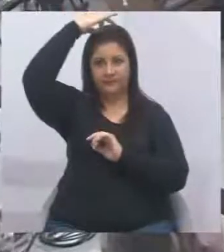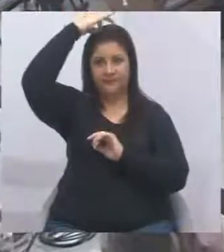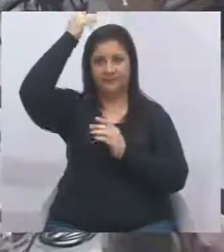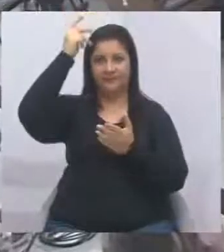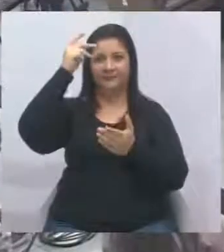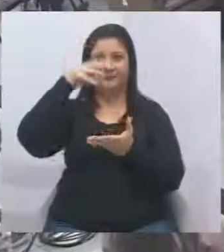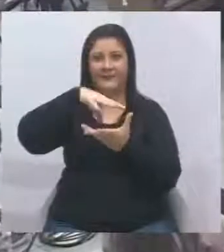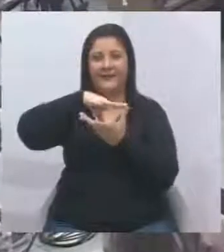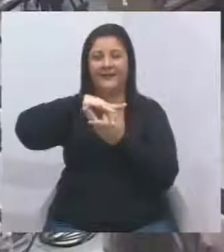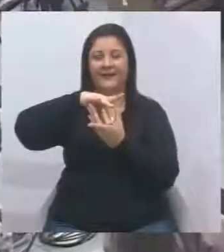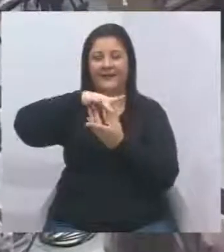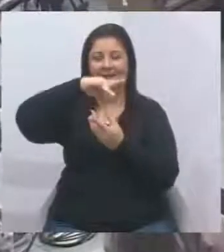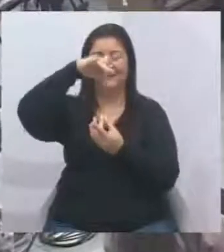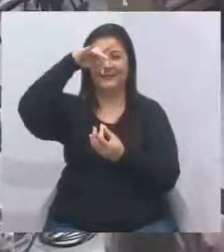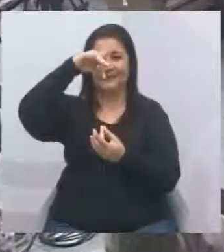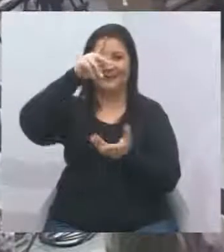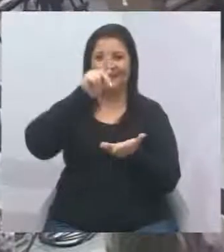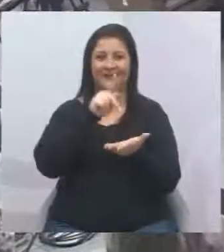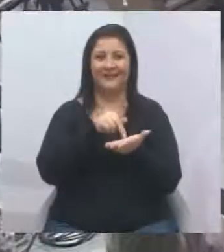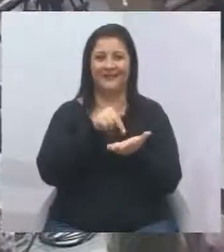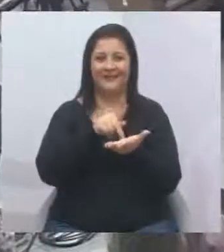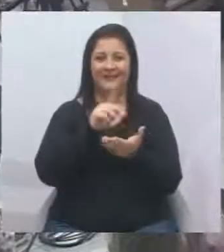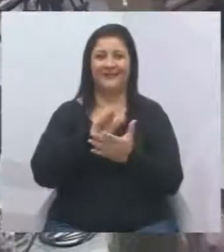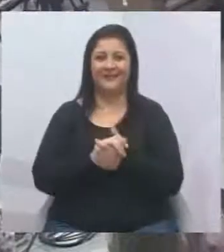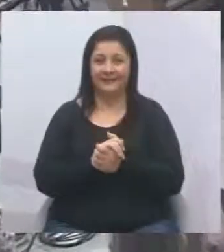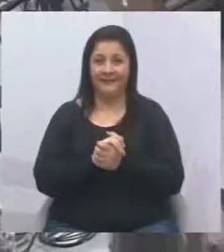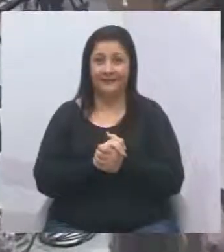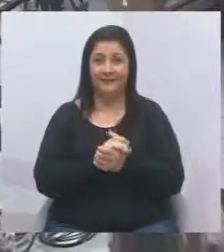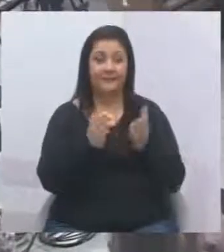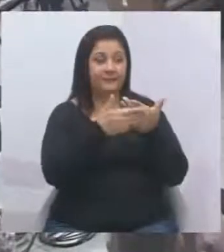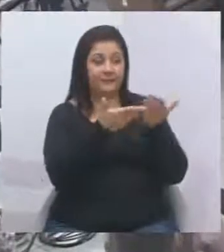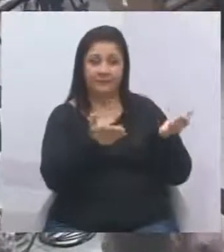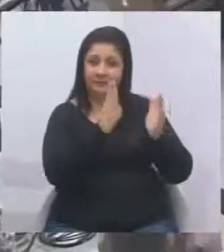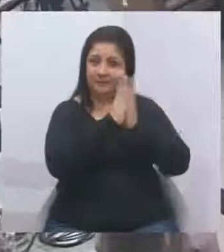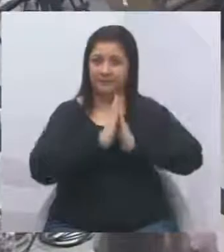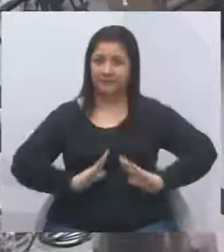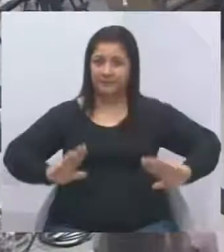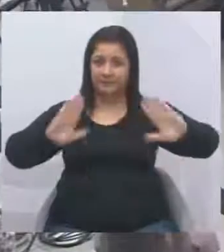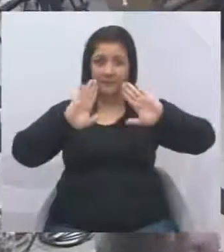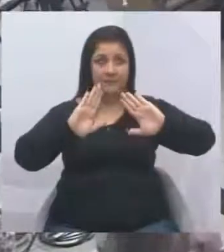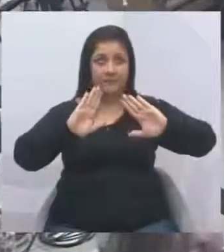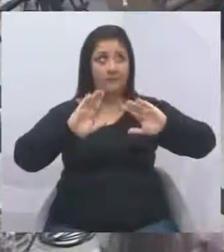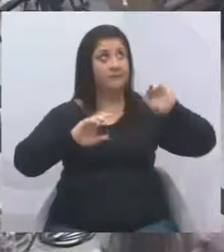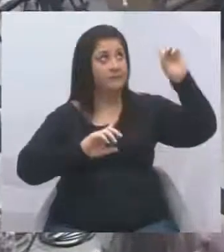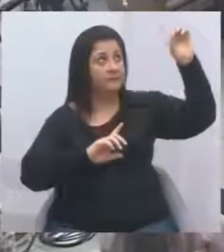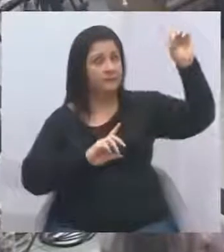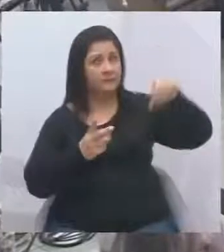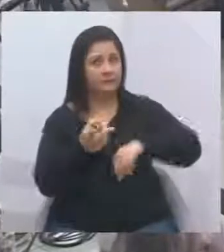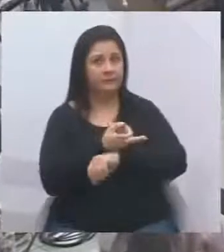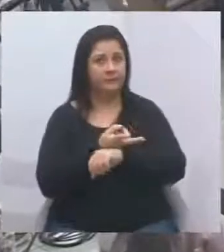verdade. São esses os adoradores que o Pai procura?